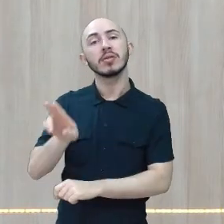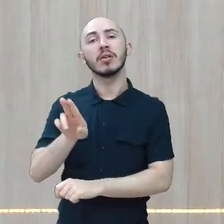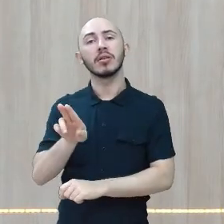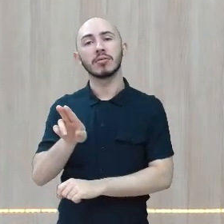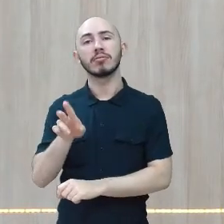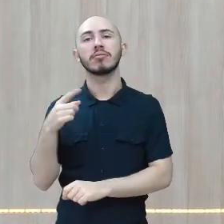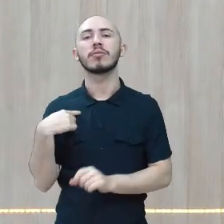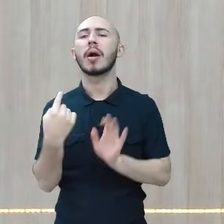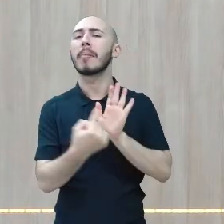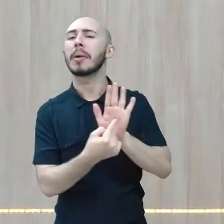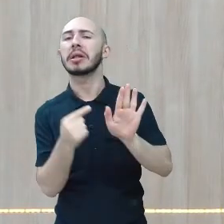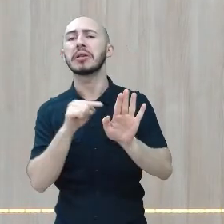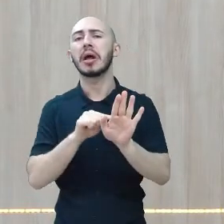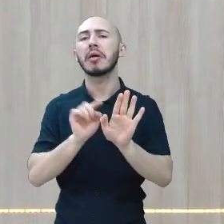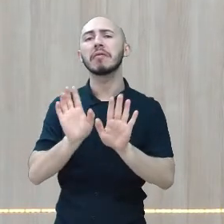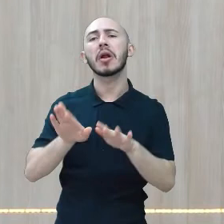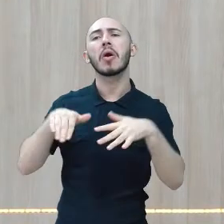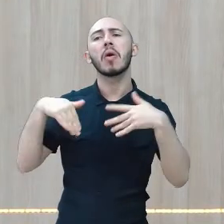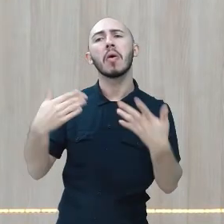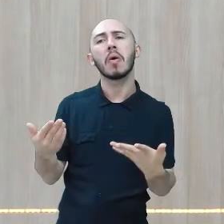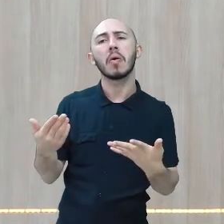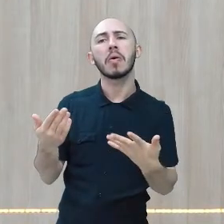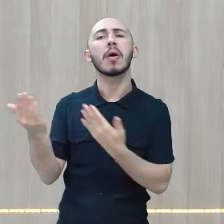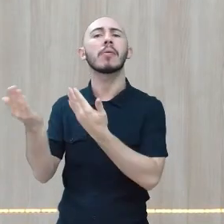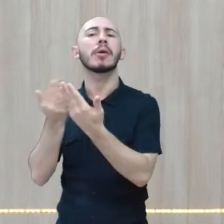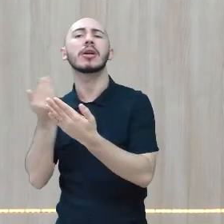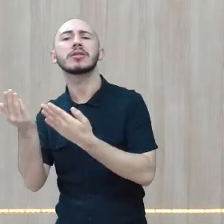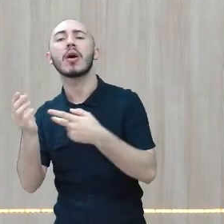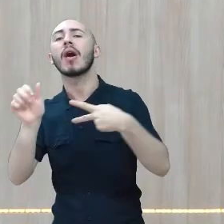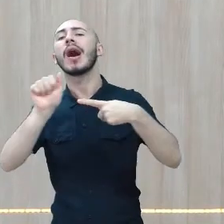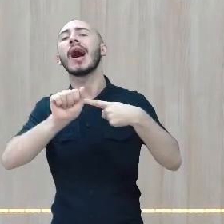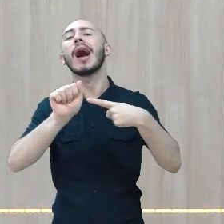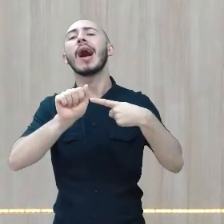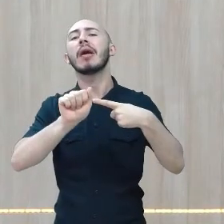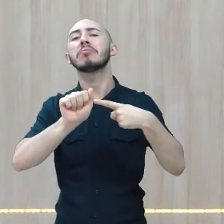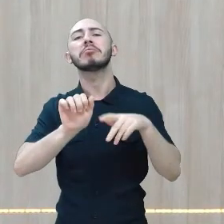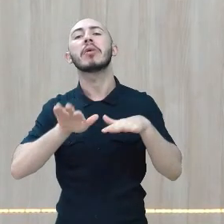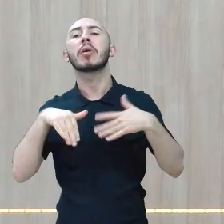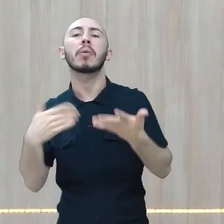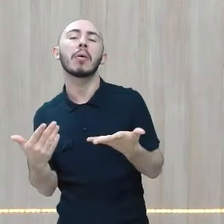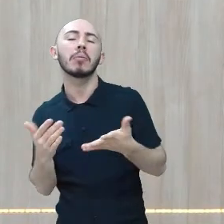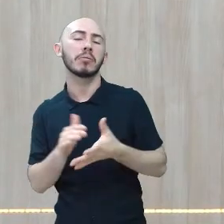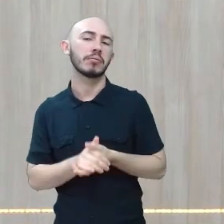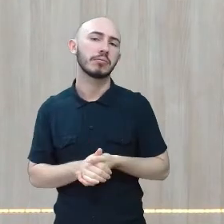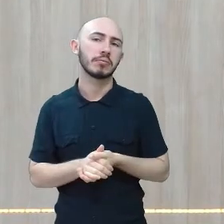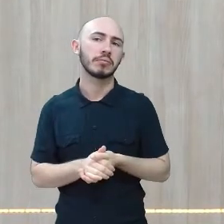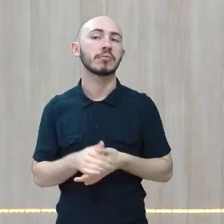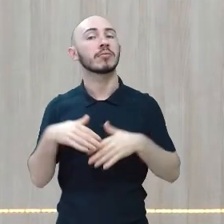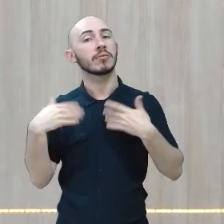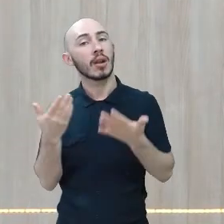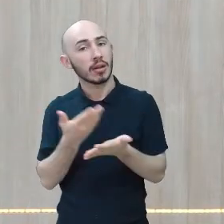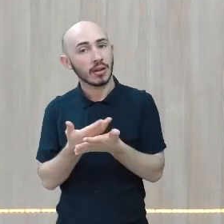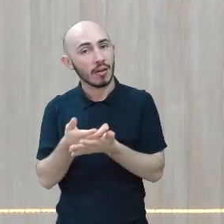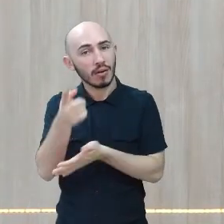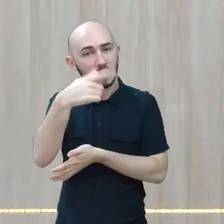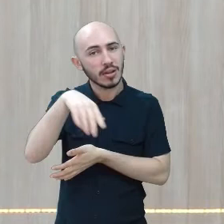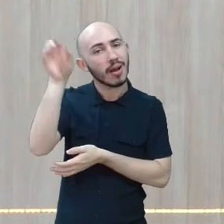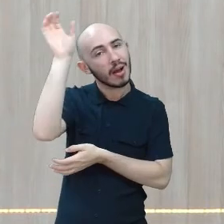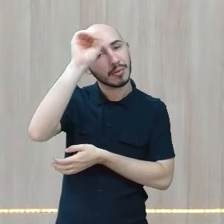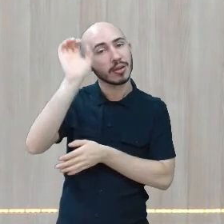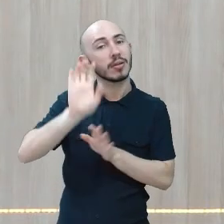quê? Metáfora ou comparação. Dentro da nossa aula aí, o que você